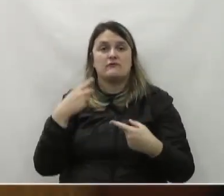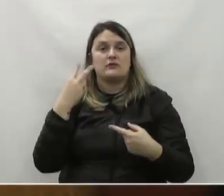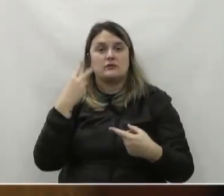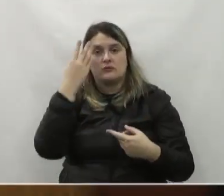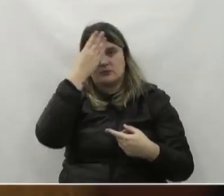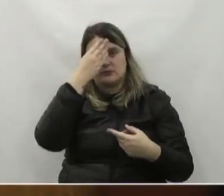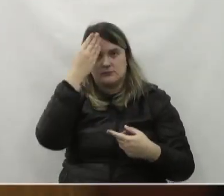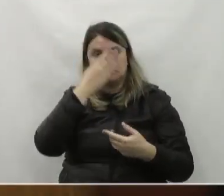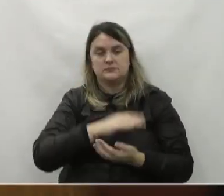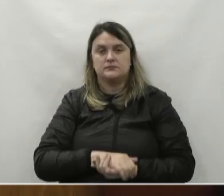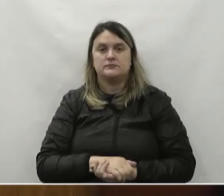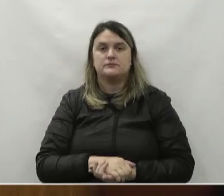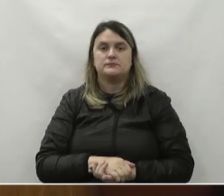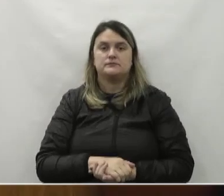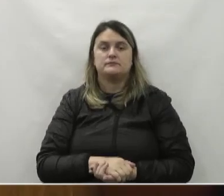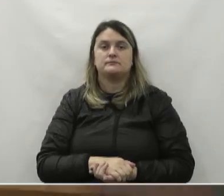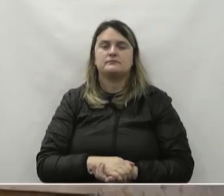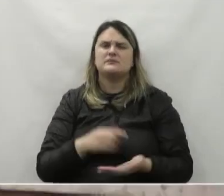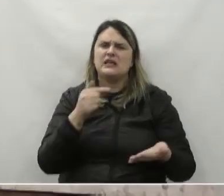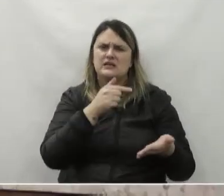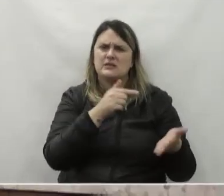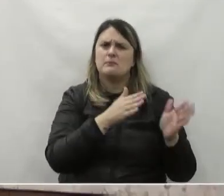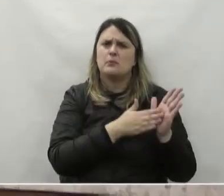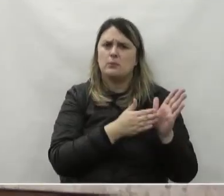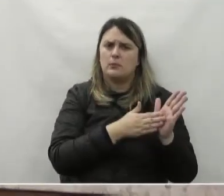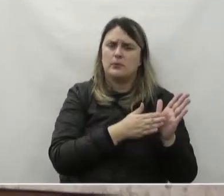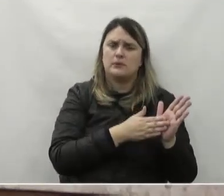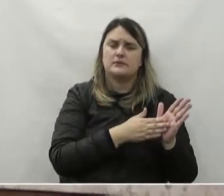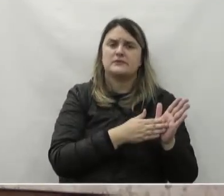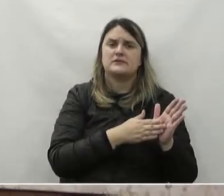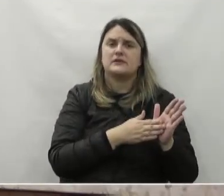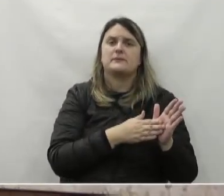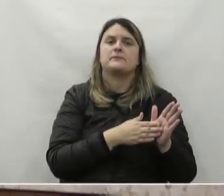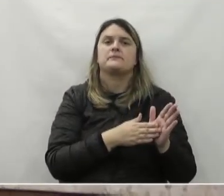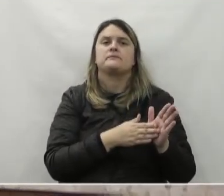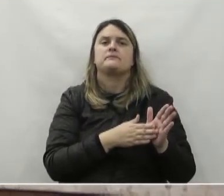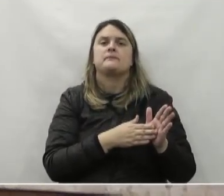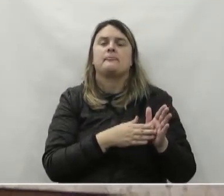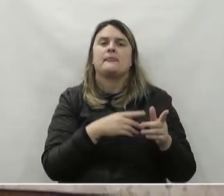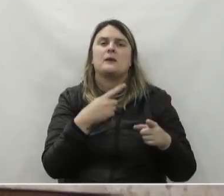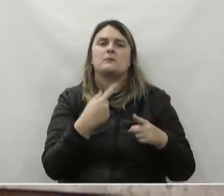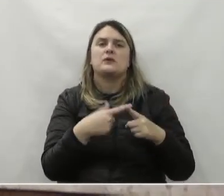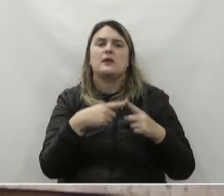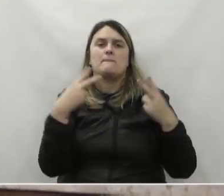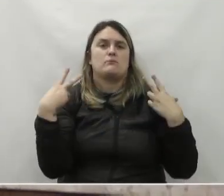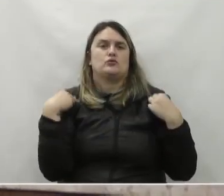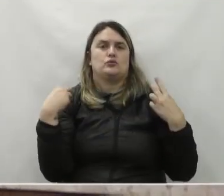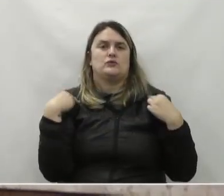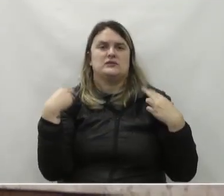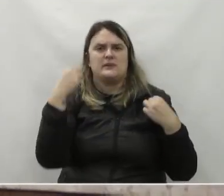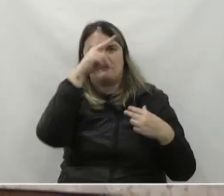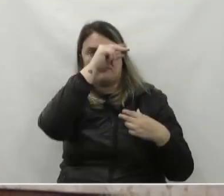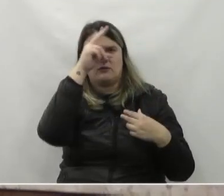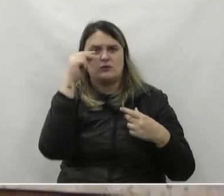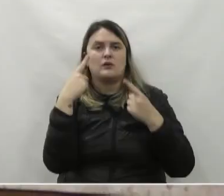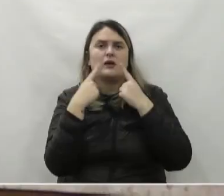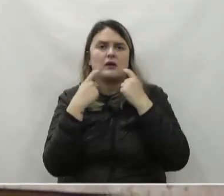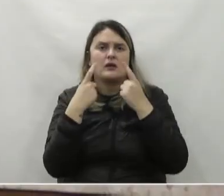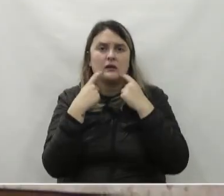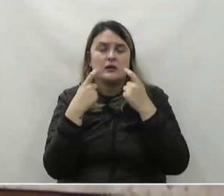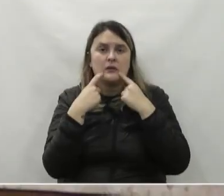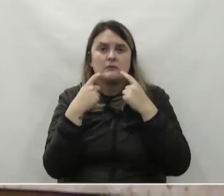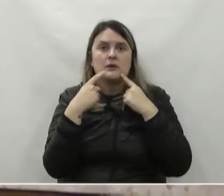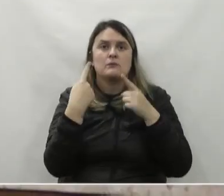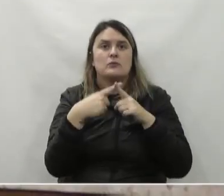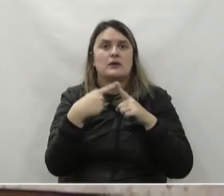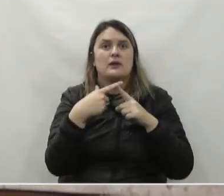Neto. Referente a esse requerimento, está um tanto defasada. Já na legislatura anterior, já